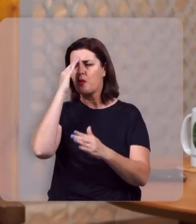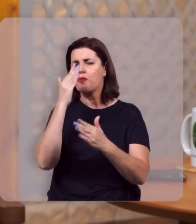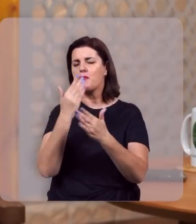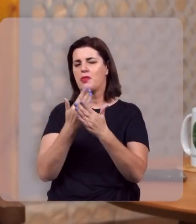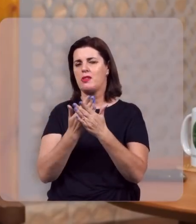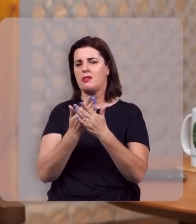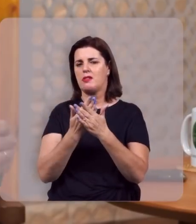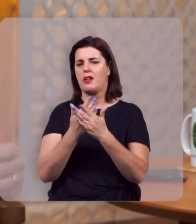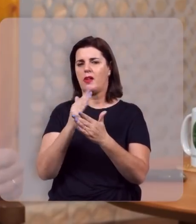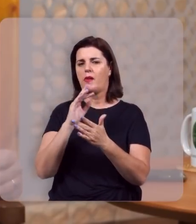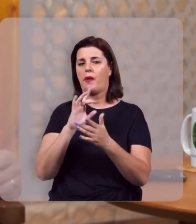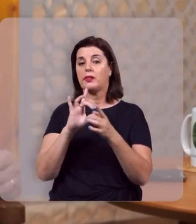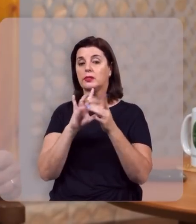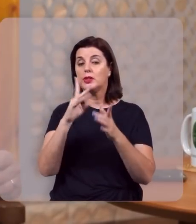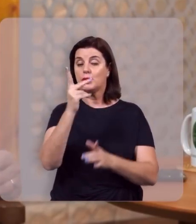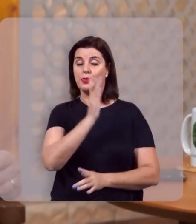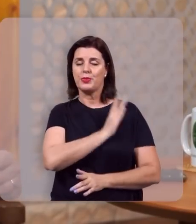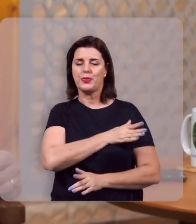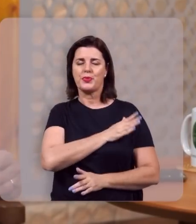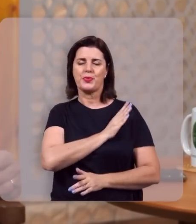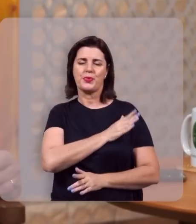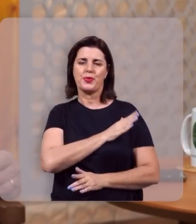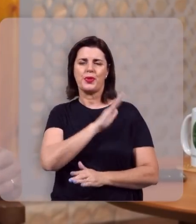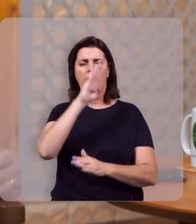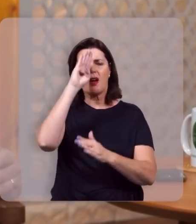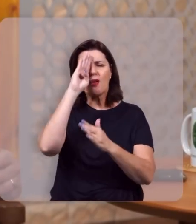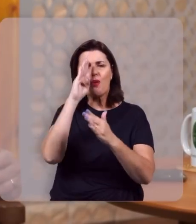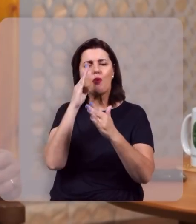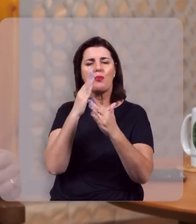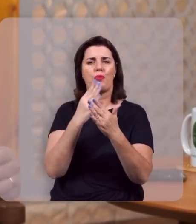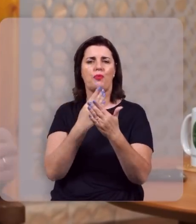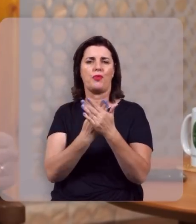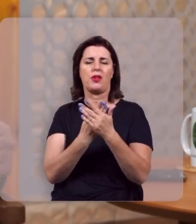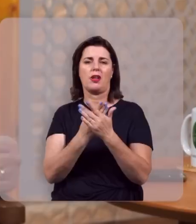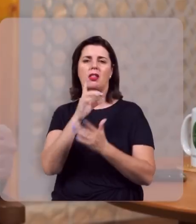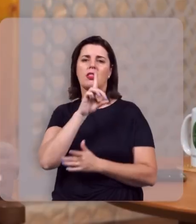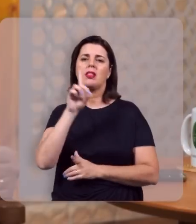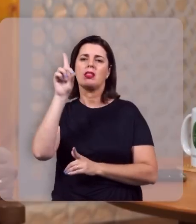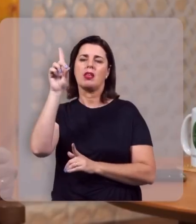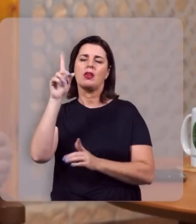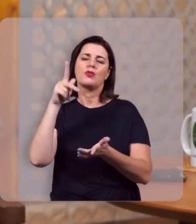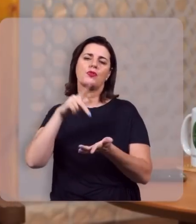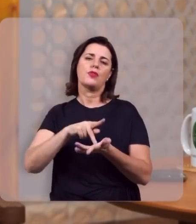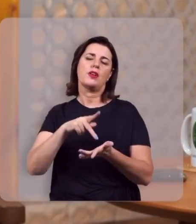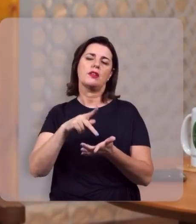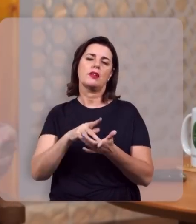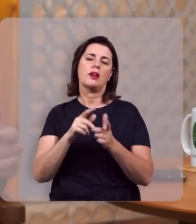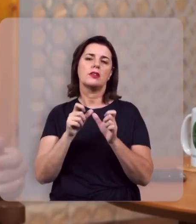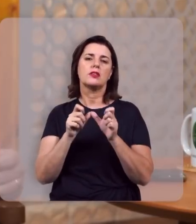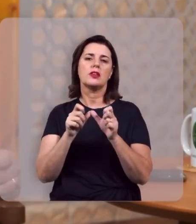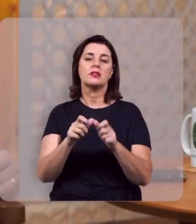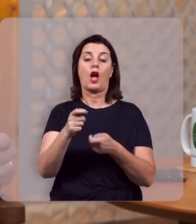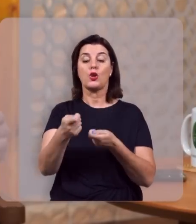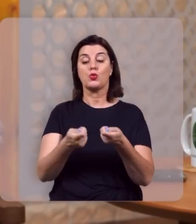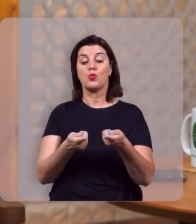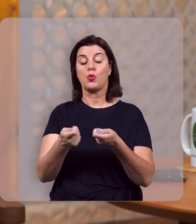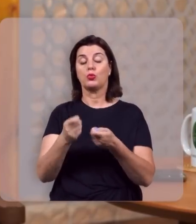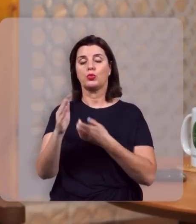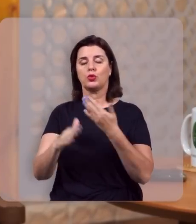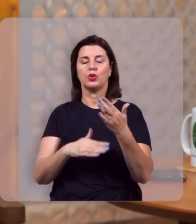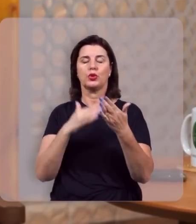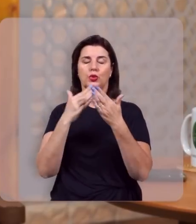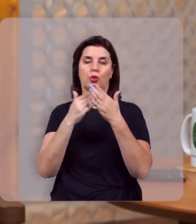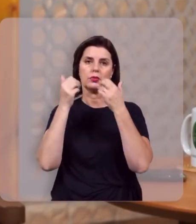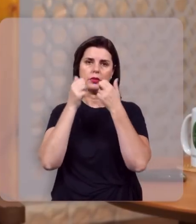é confiar. Deixe o seu coração confiar que Deus, de fato, está